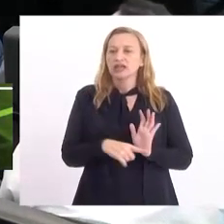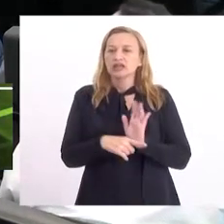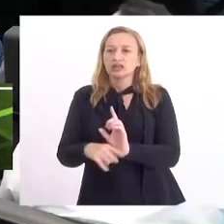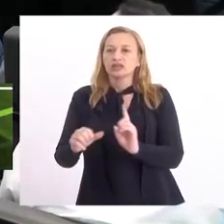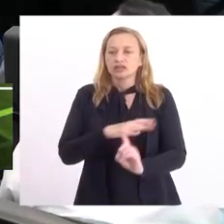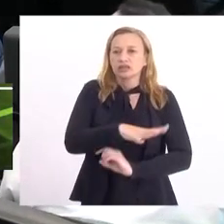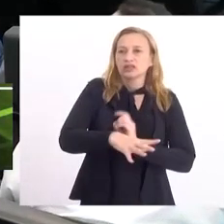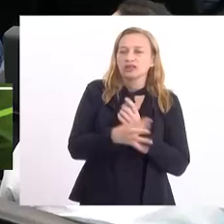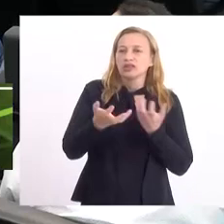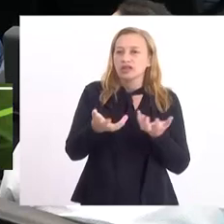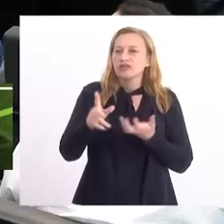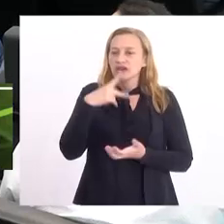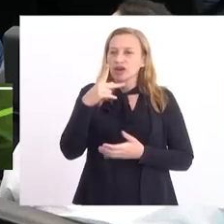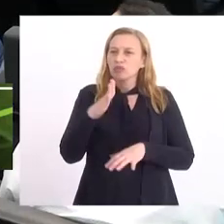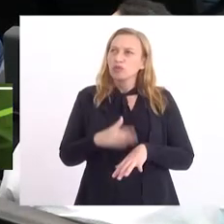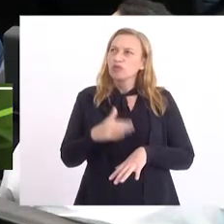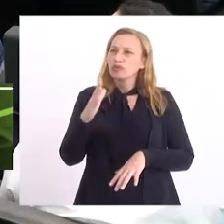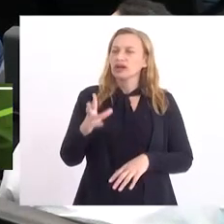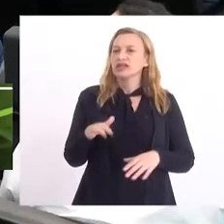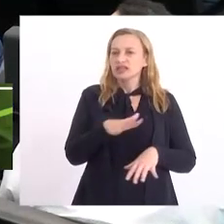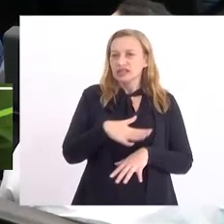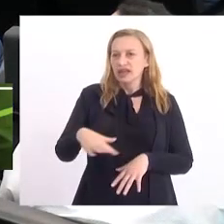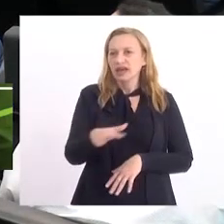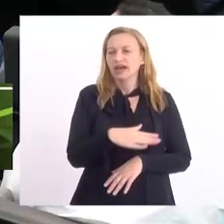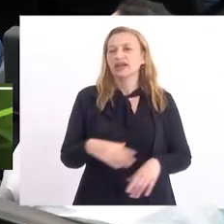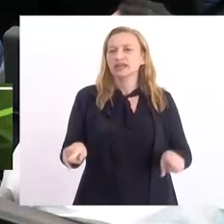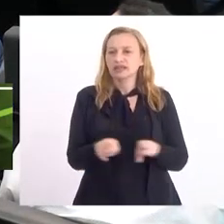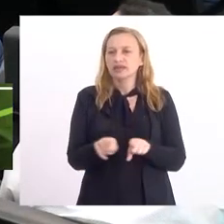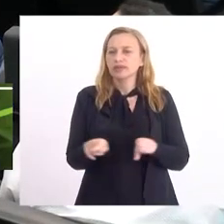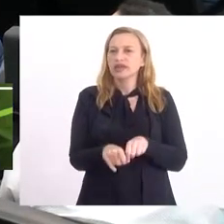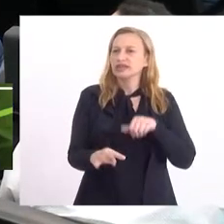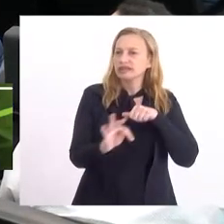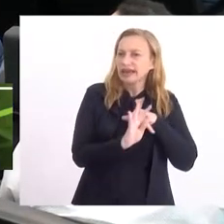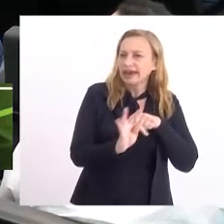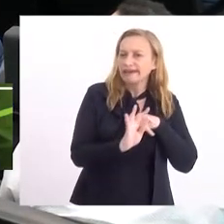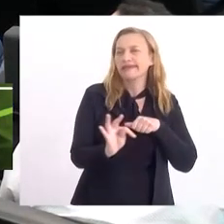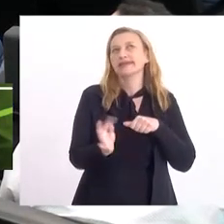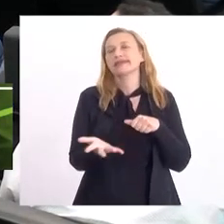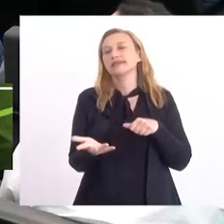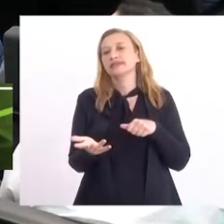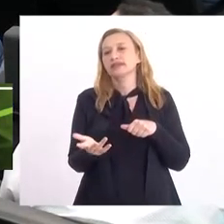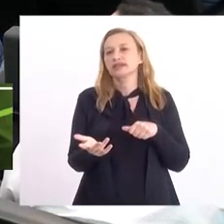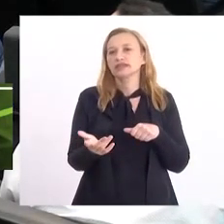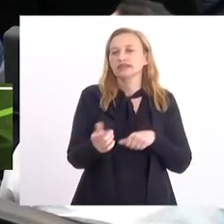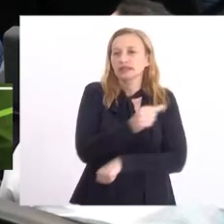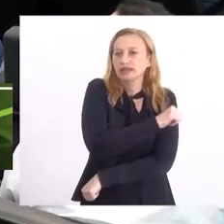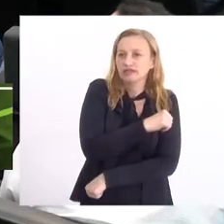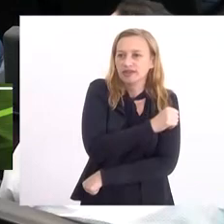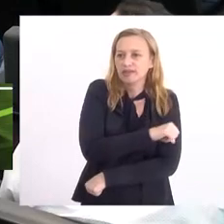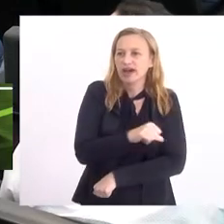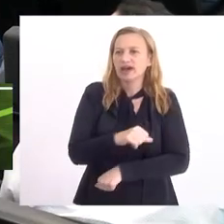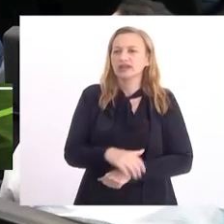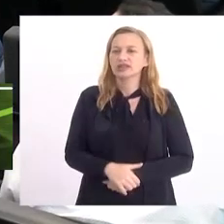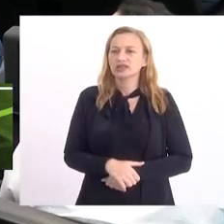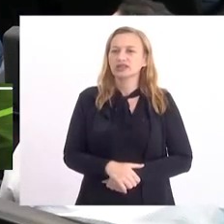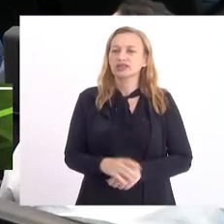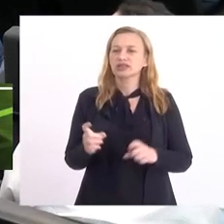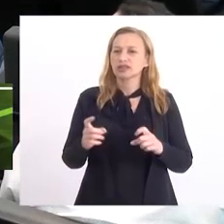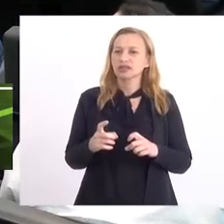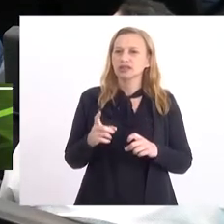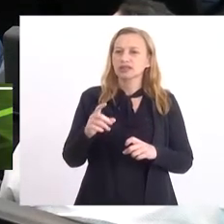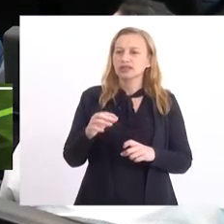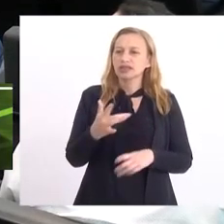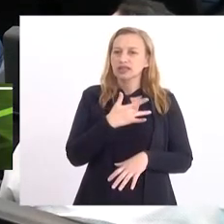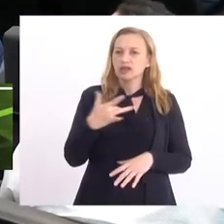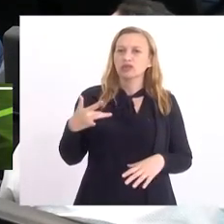mais dessa área, quando atinge também a área técnica, a área da enfermagem, né, da medicina, saúde